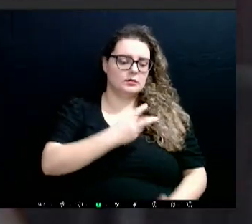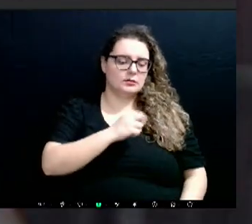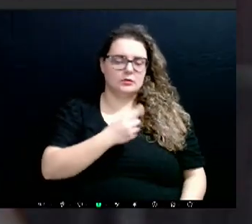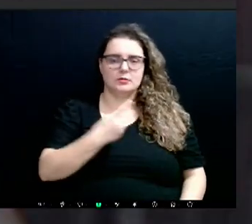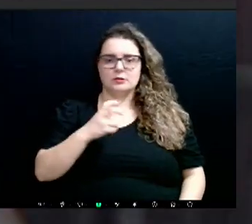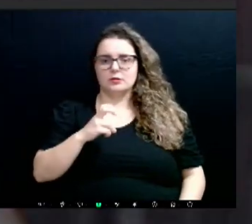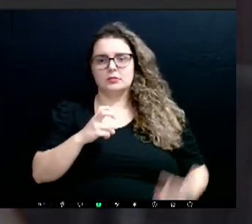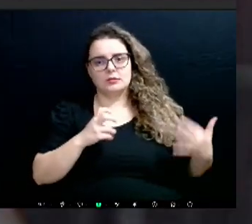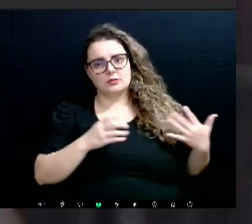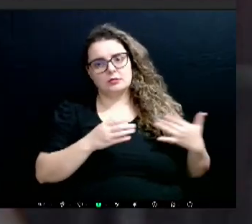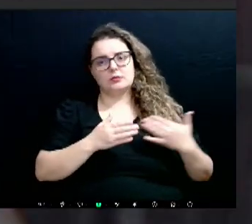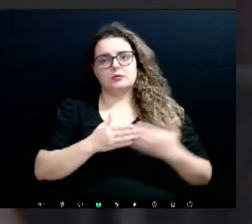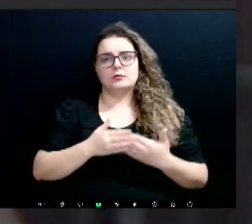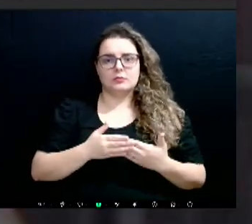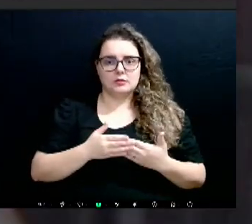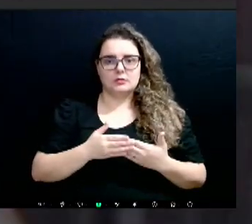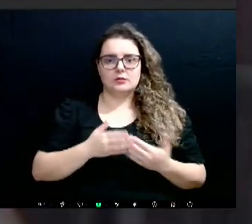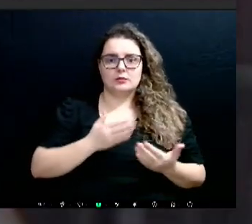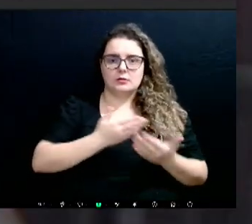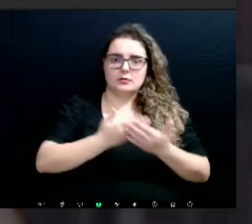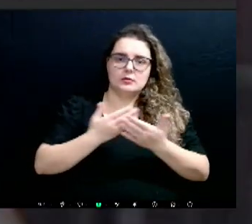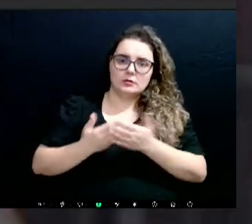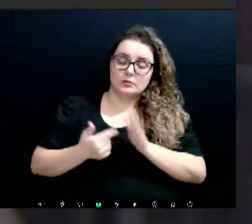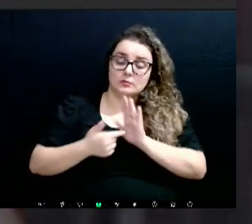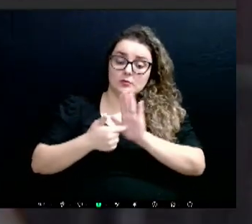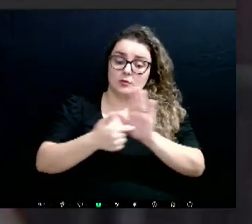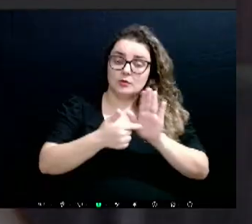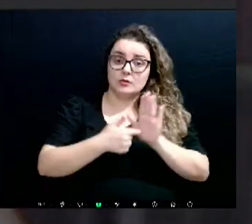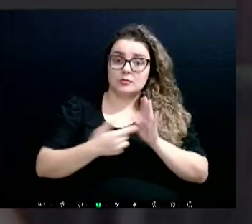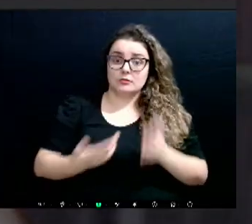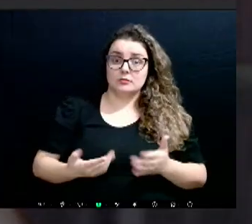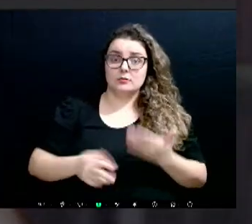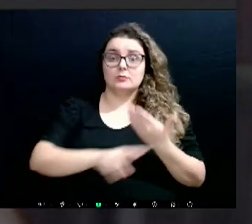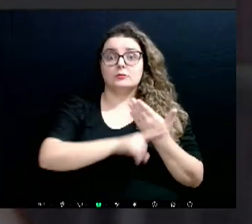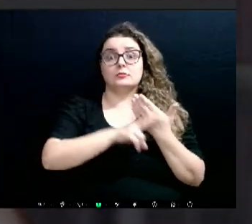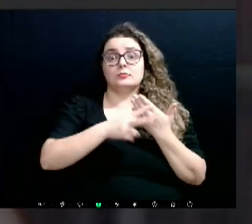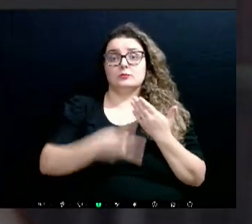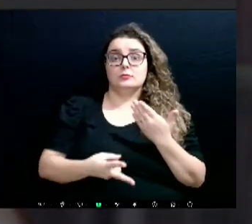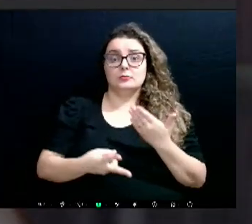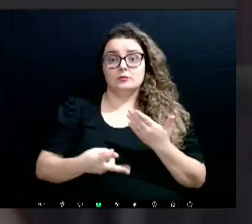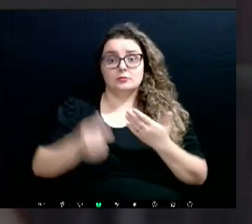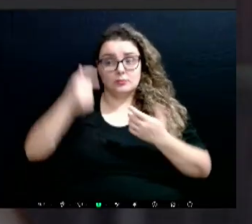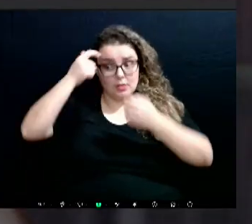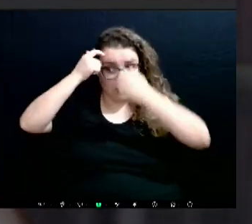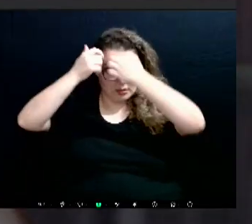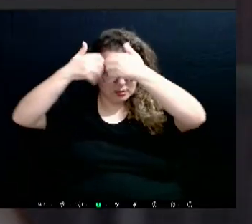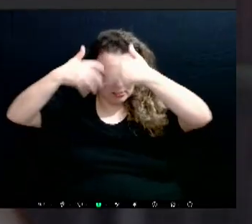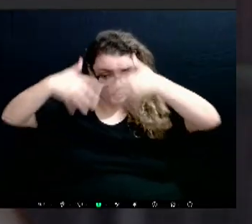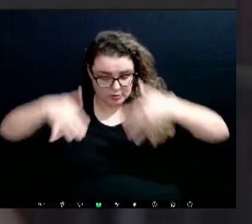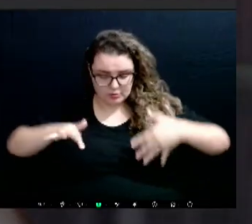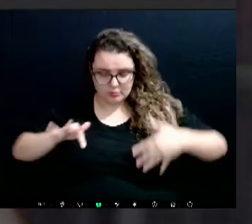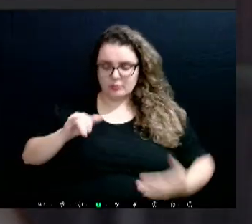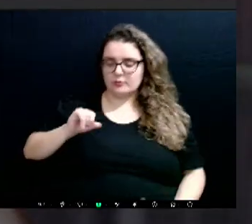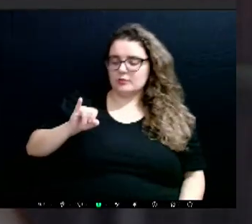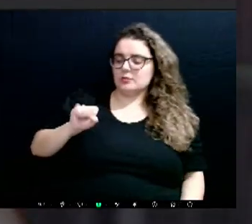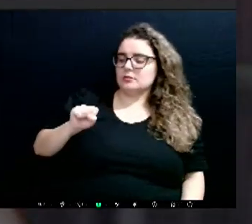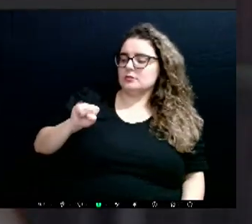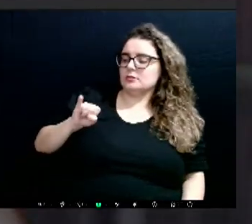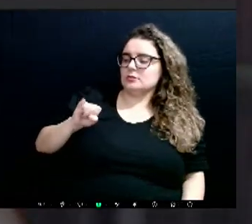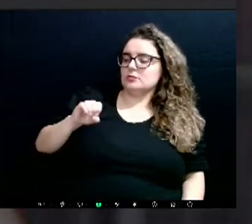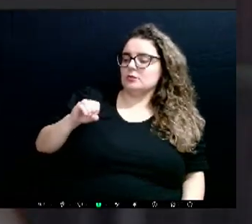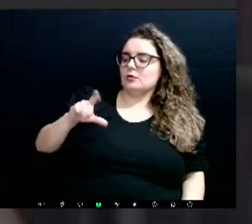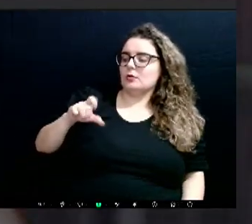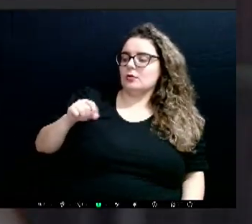2017, que vem já mostrando o impacto neurofisiológico mesmo, né, do uso excessivo